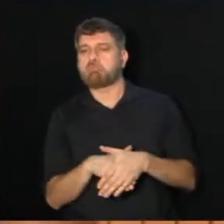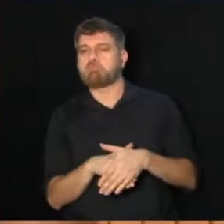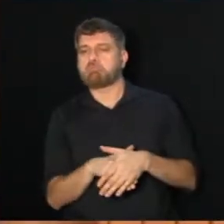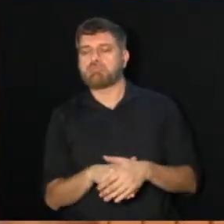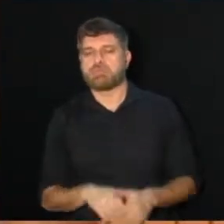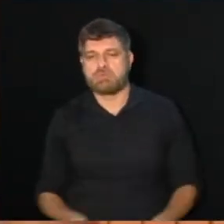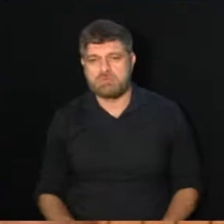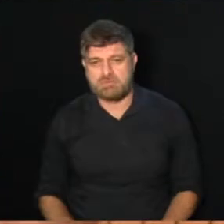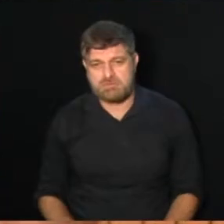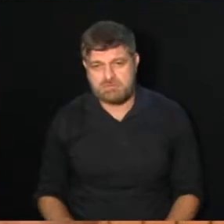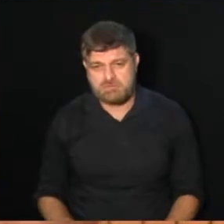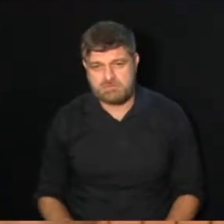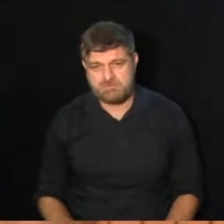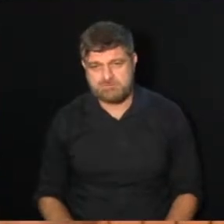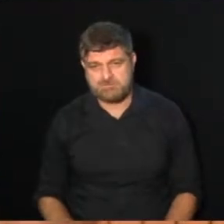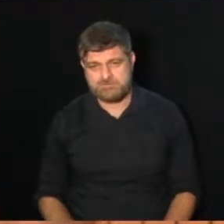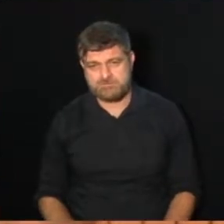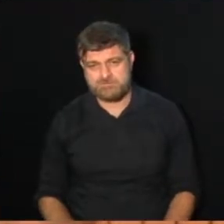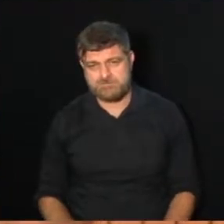para